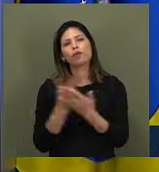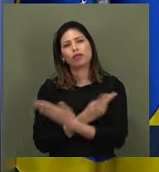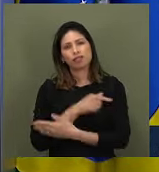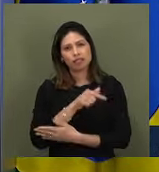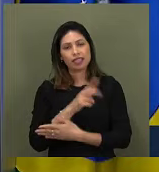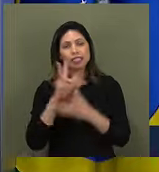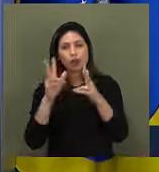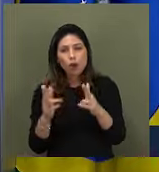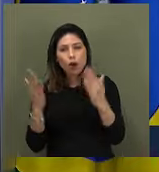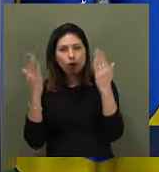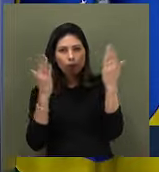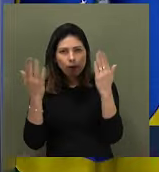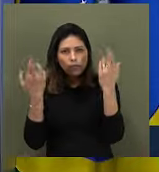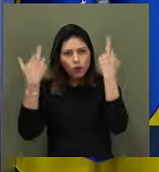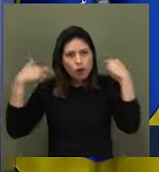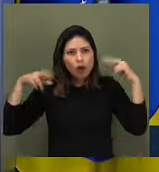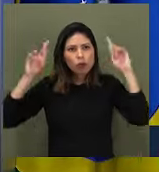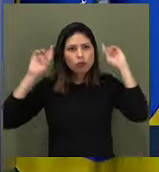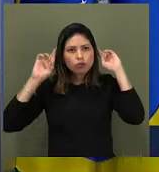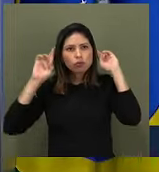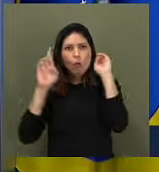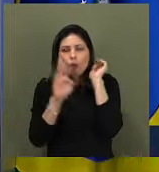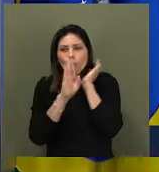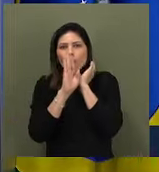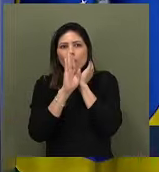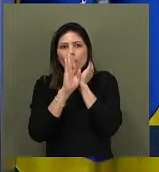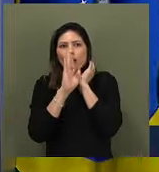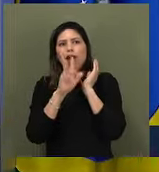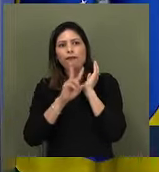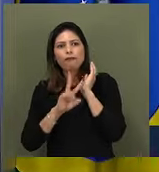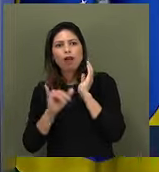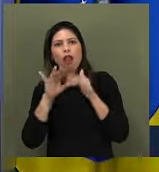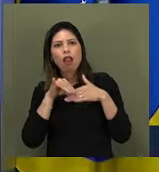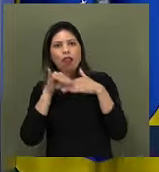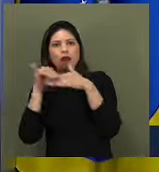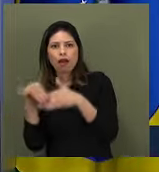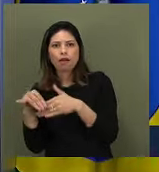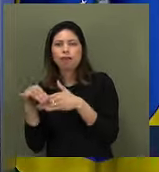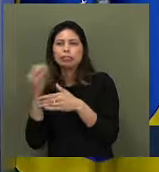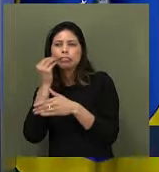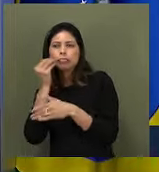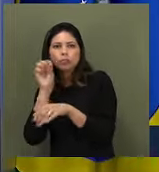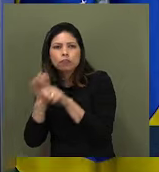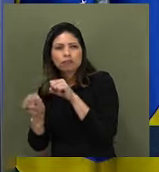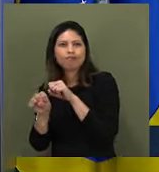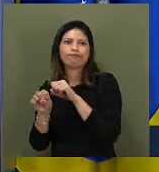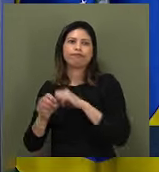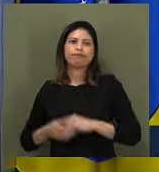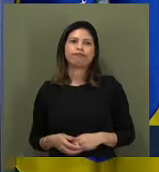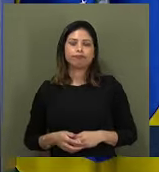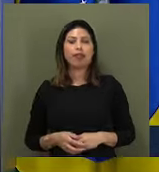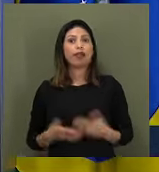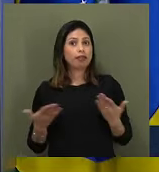mudos e silenciosos ao matadouro na semana passada durante o evento oficial da entidade o presidente